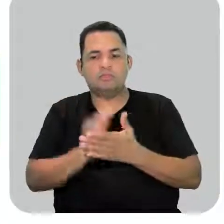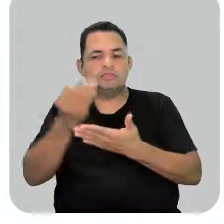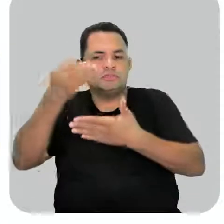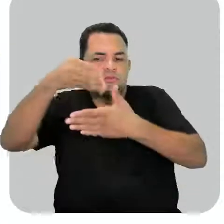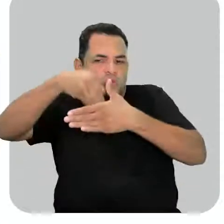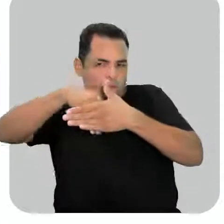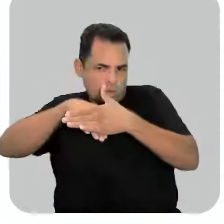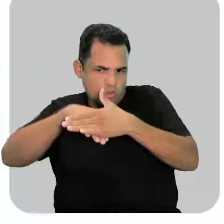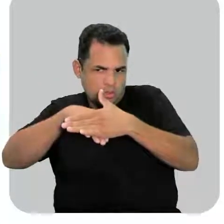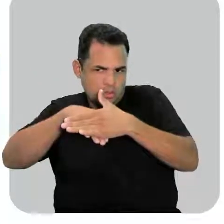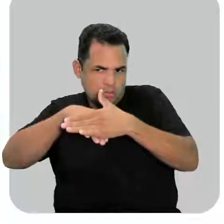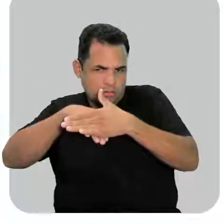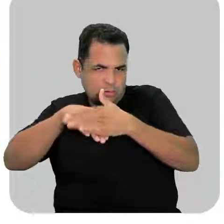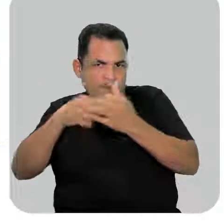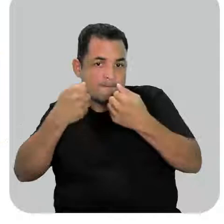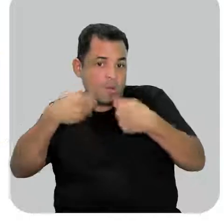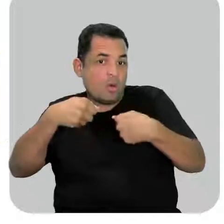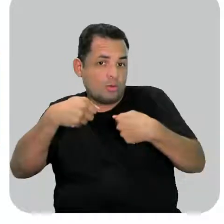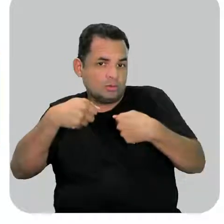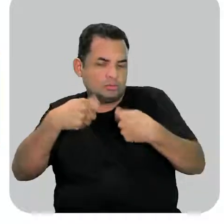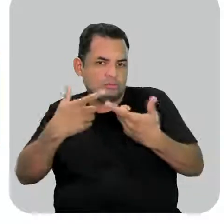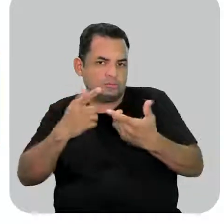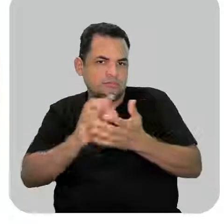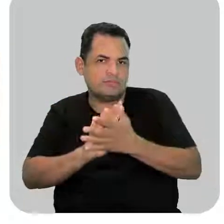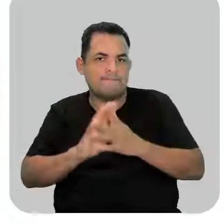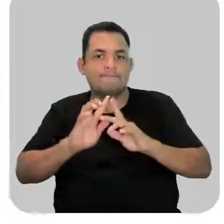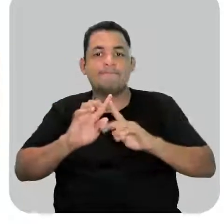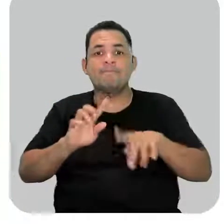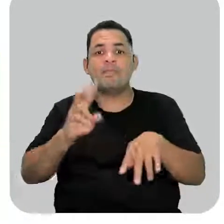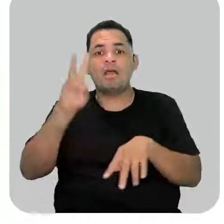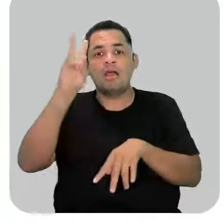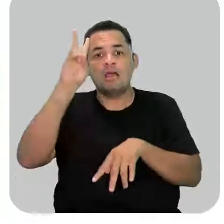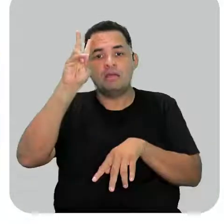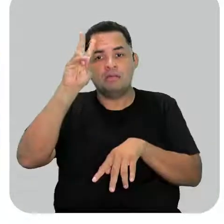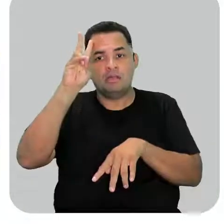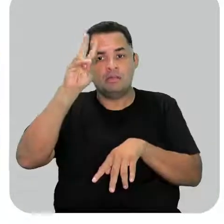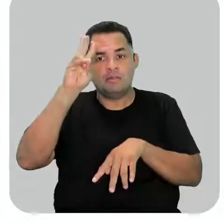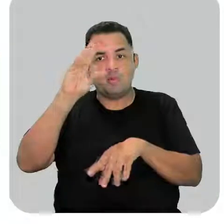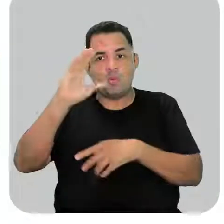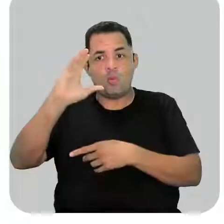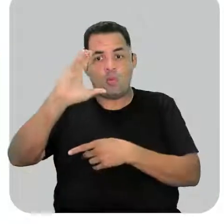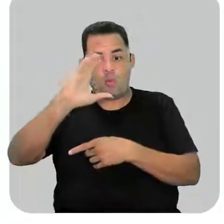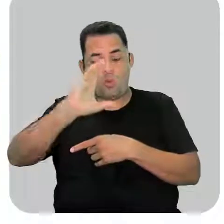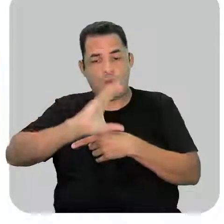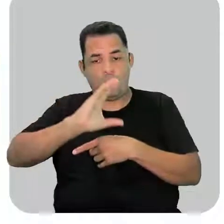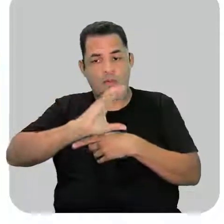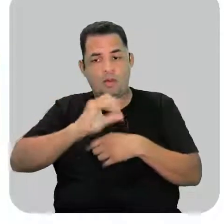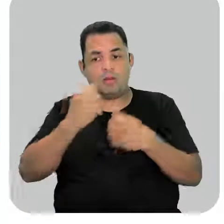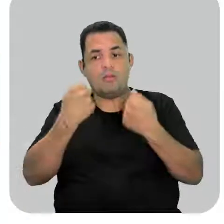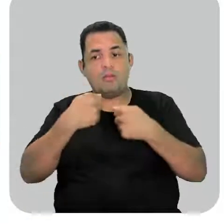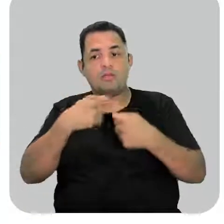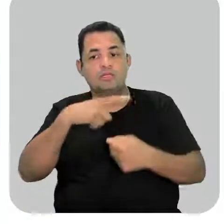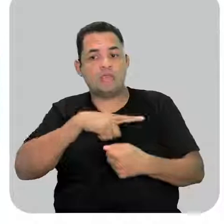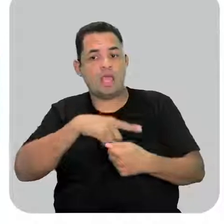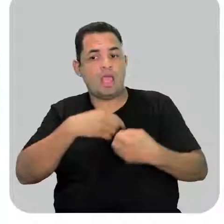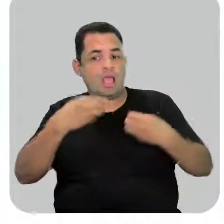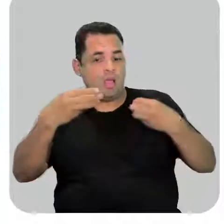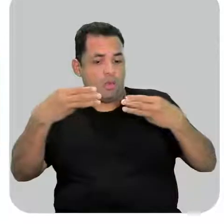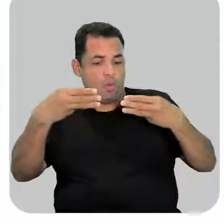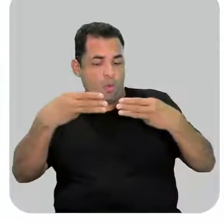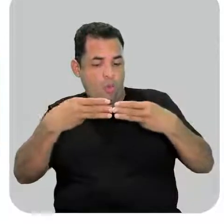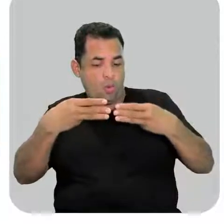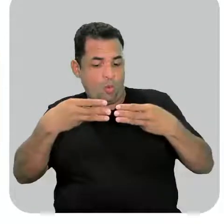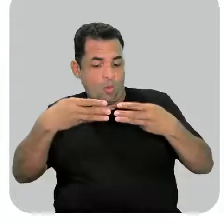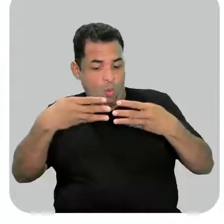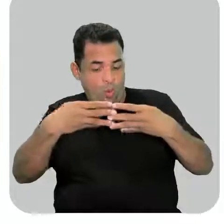nosso composto. Mas lembre-se, o carbono faz 4 ligações. Se ele está fazendo uma ligação com um